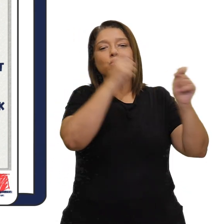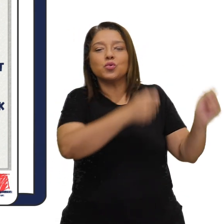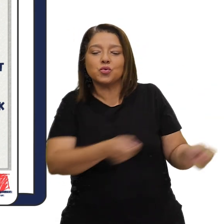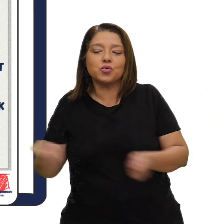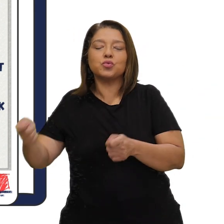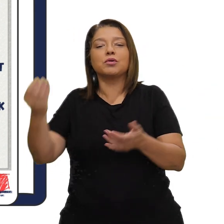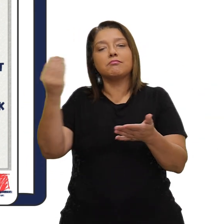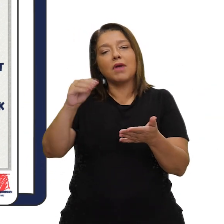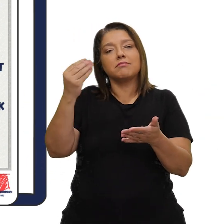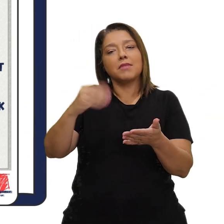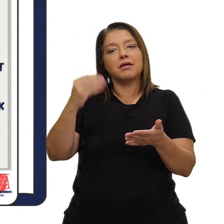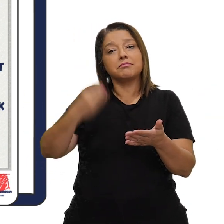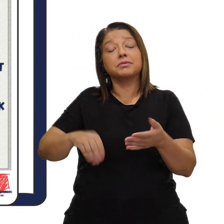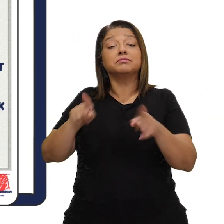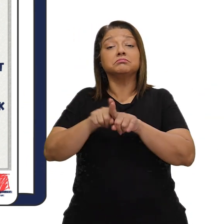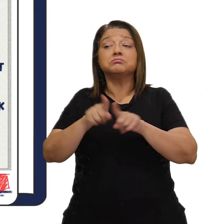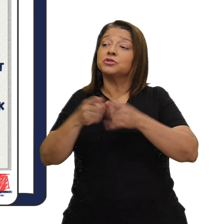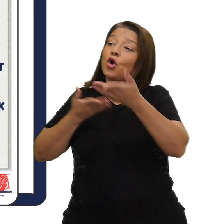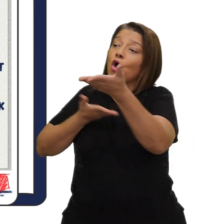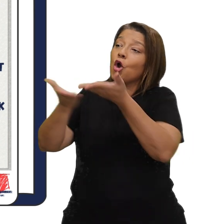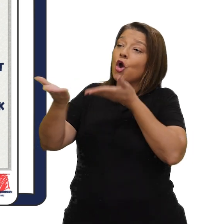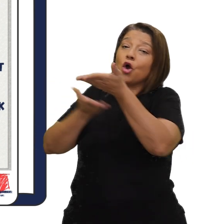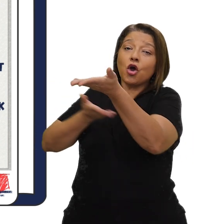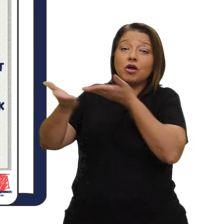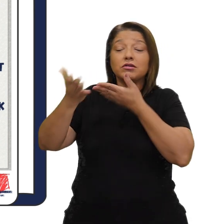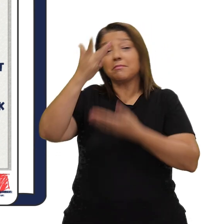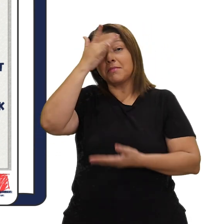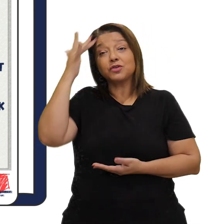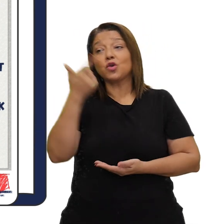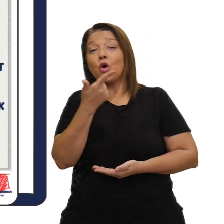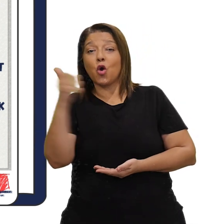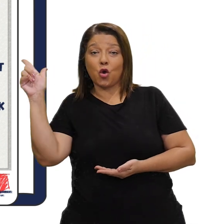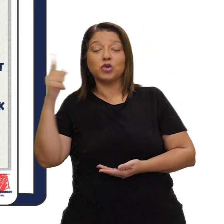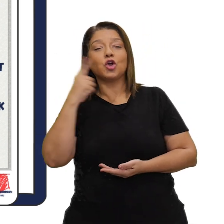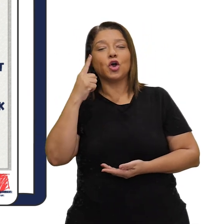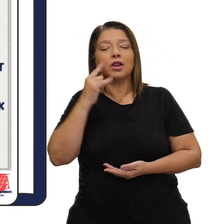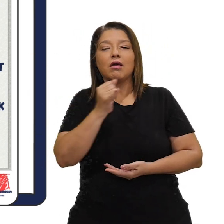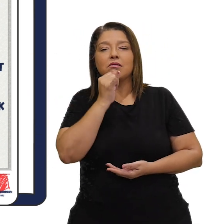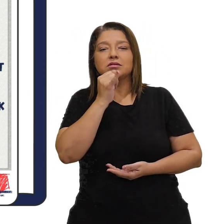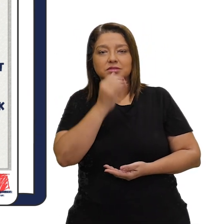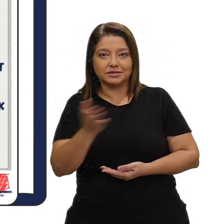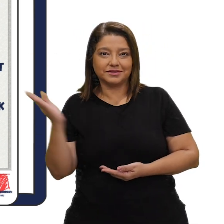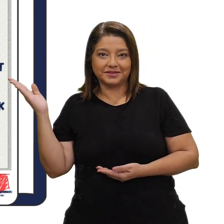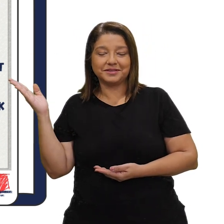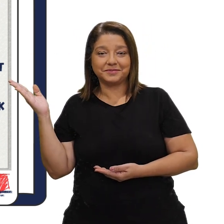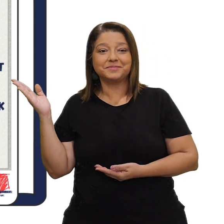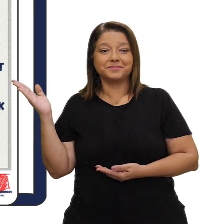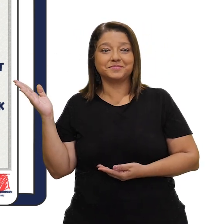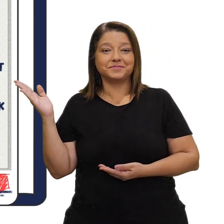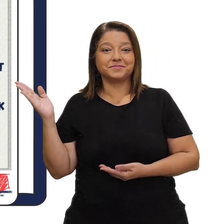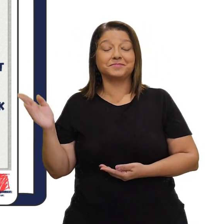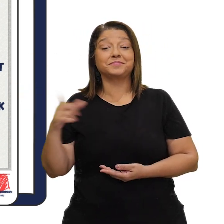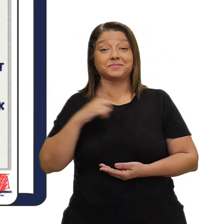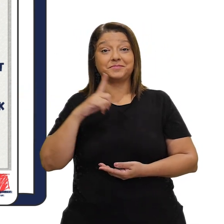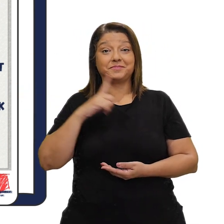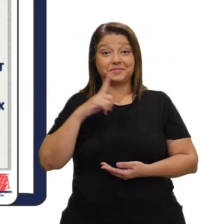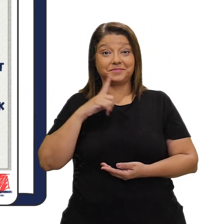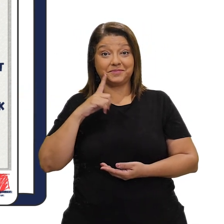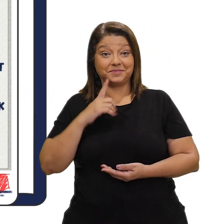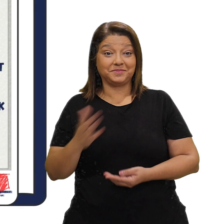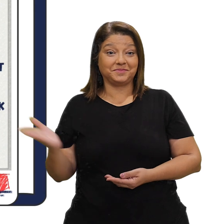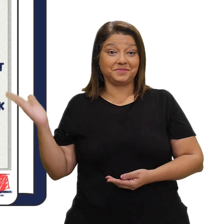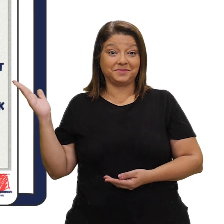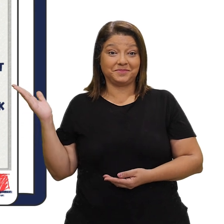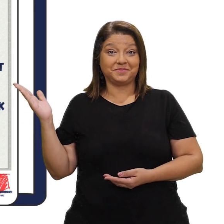por meio da publicação de um livro. Veja alguns exemplos. O Diário de uma Viagem à Rússia,